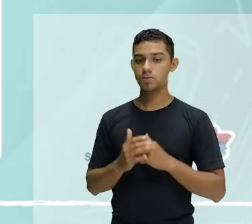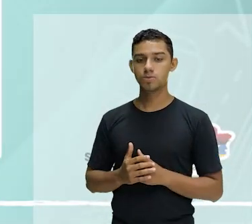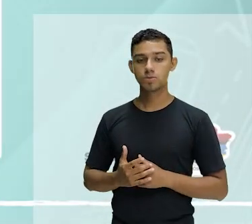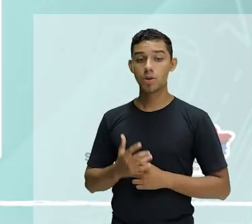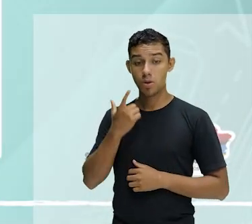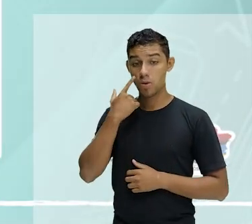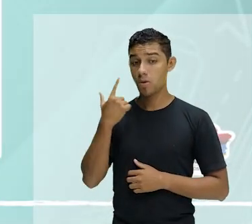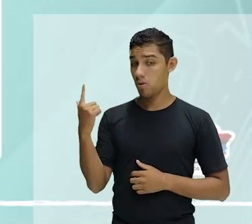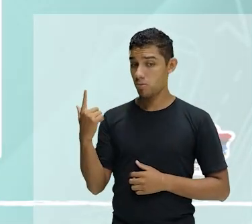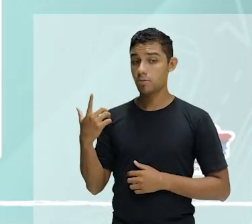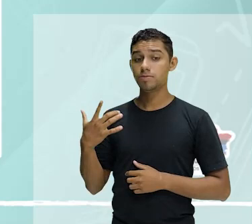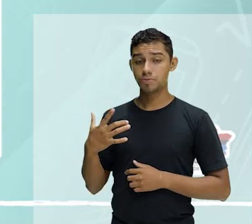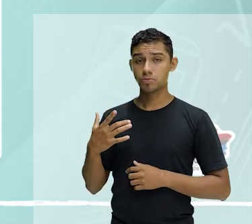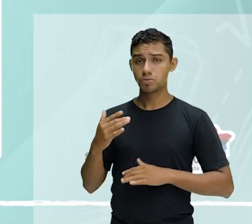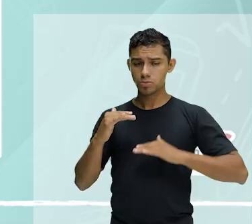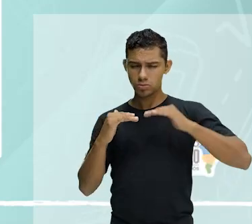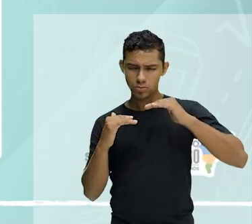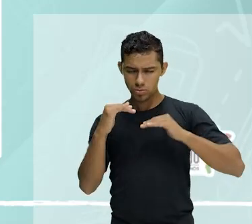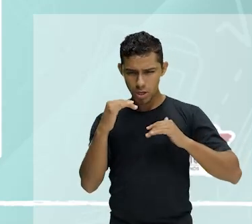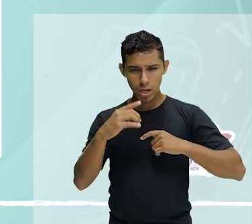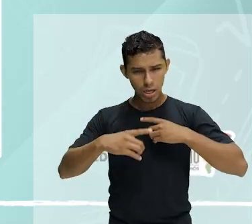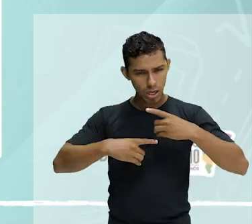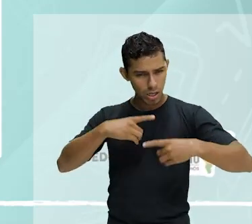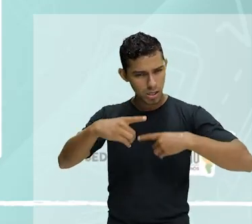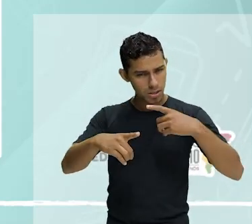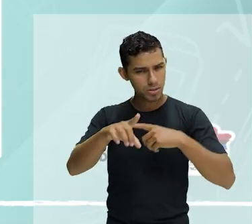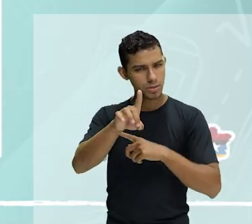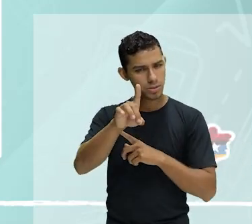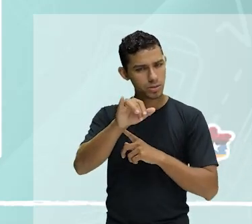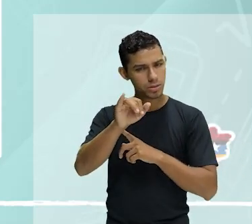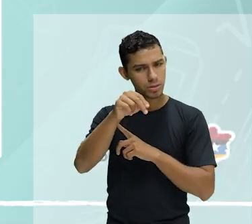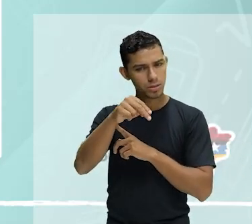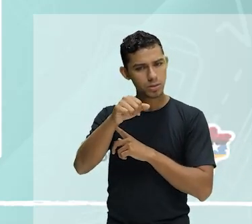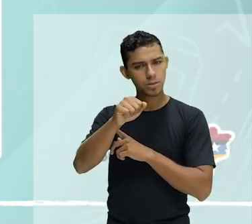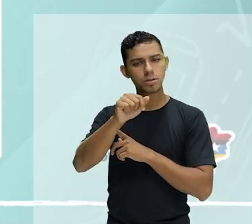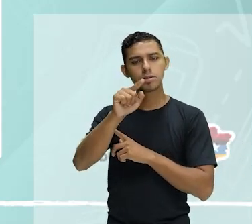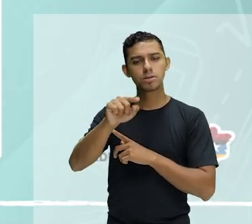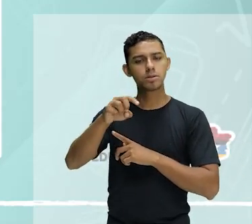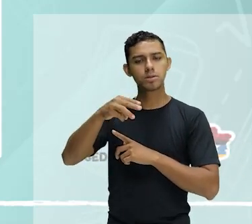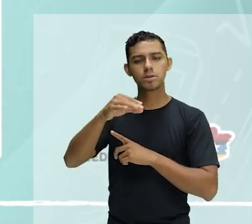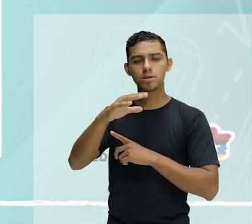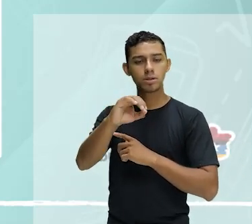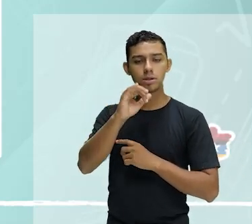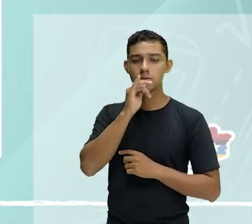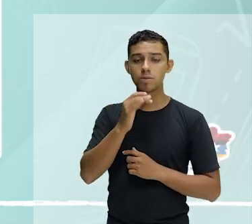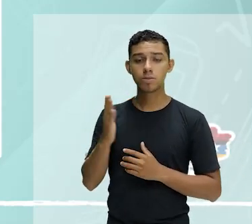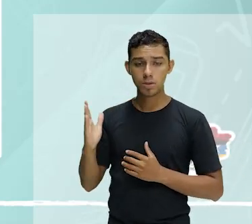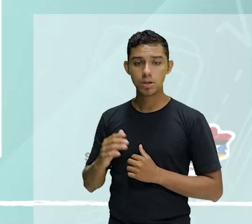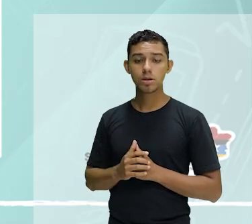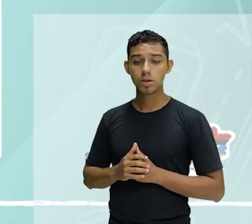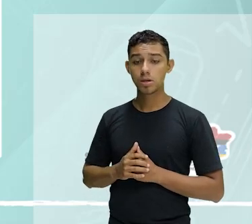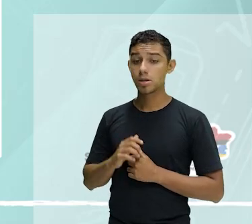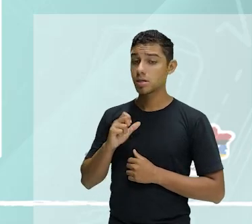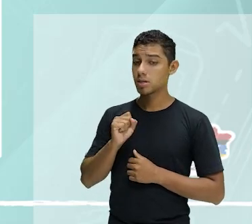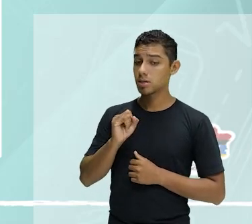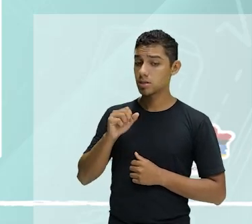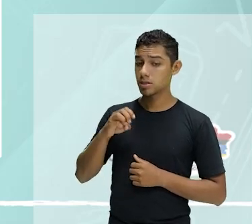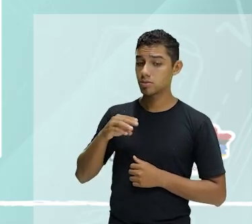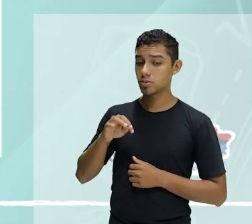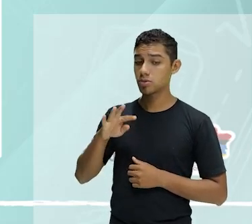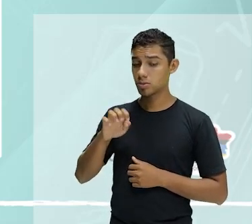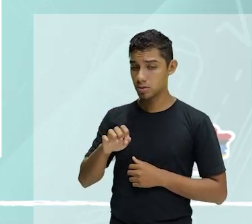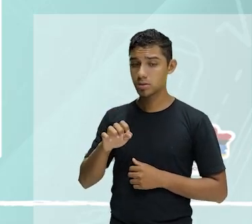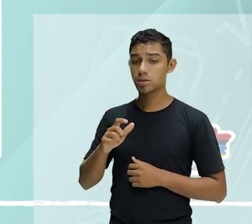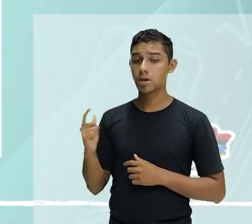Equilíbrio dinâmico, adquirido durante o movimento. Tá aqui, ó, Simone Biles. Deixou de participar de algumas modalidades